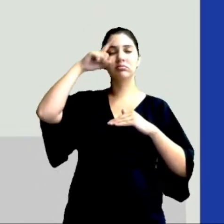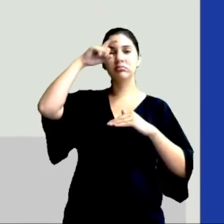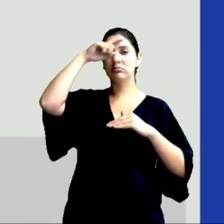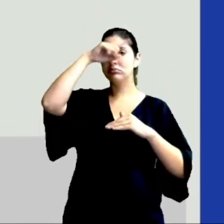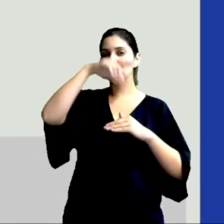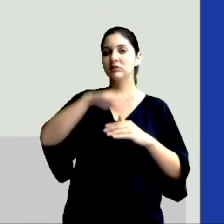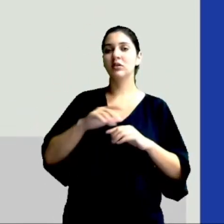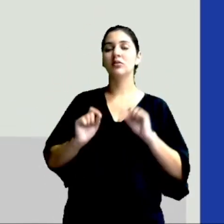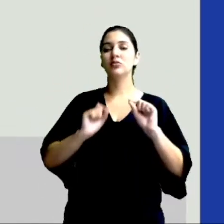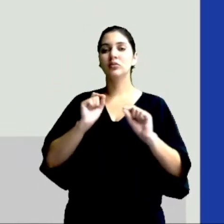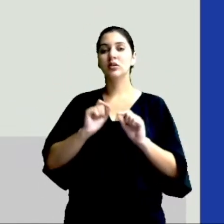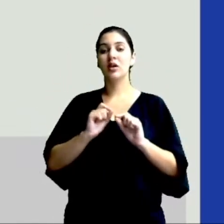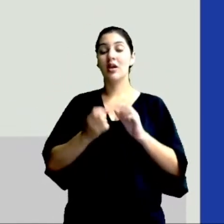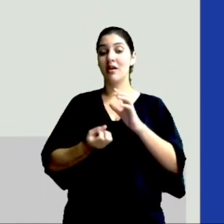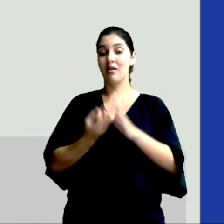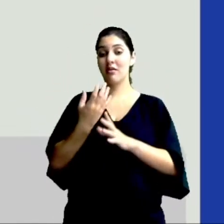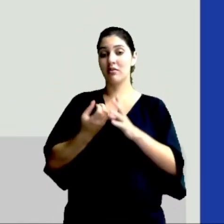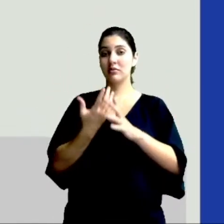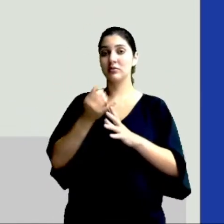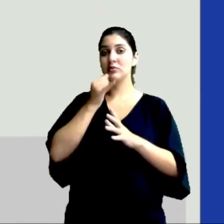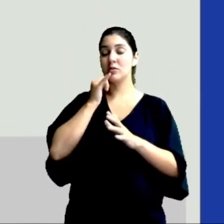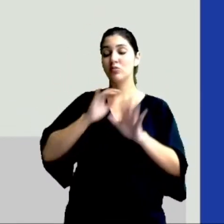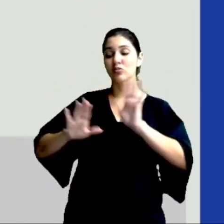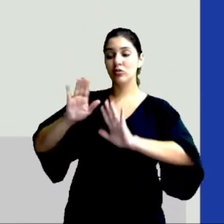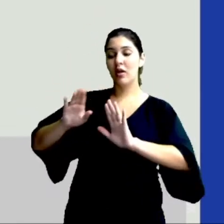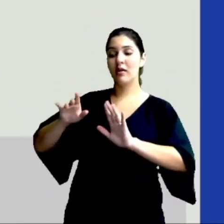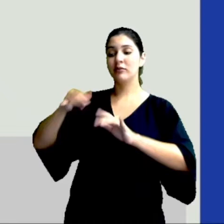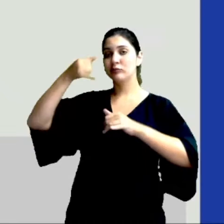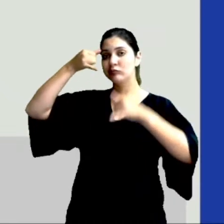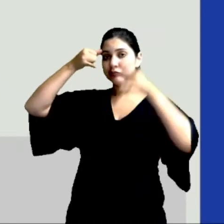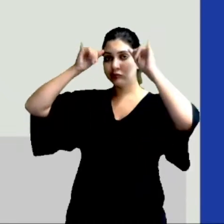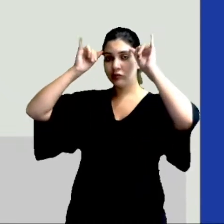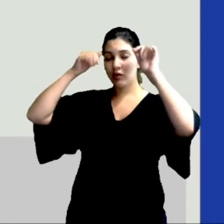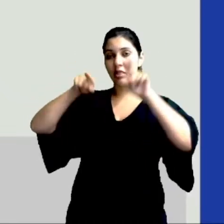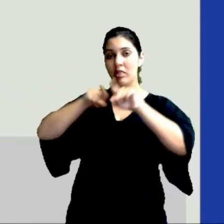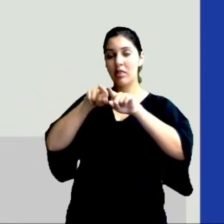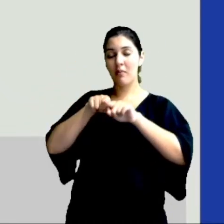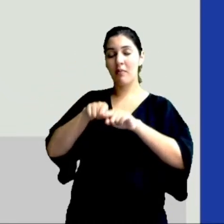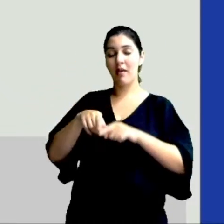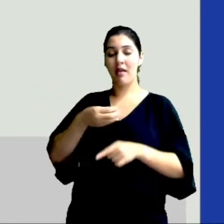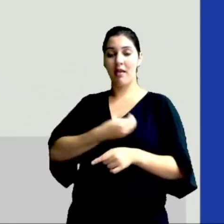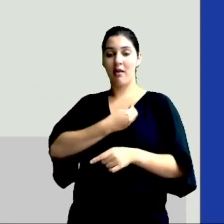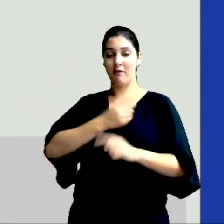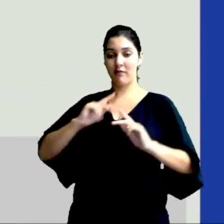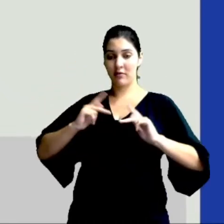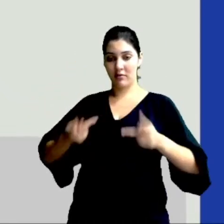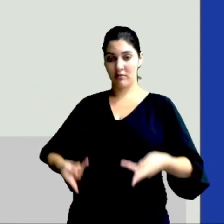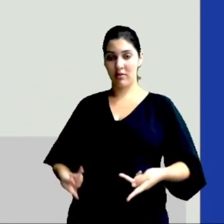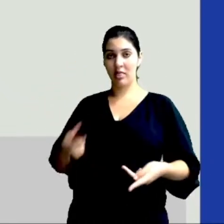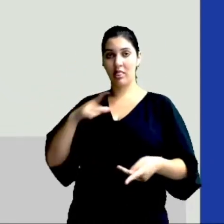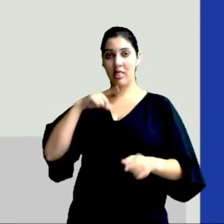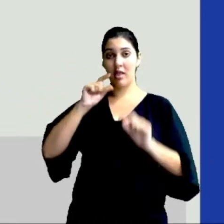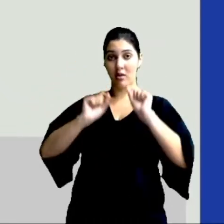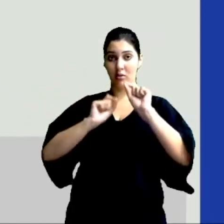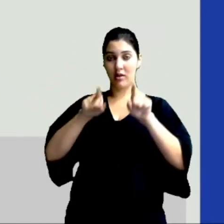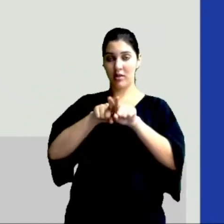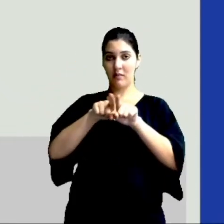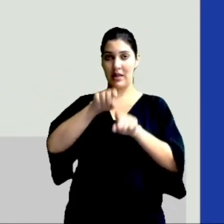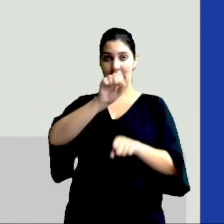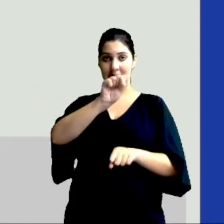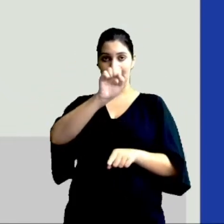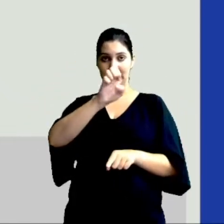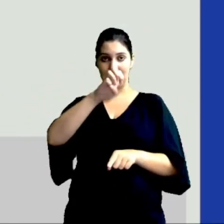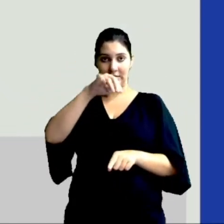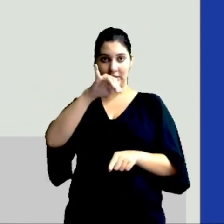né, a criação de gado, a fixação humana, né? Tem o semiárido, né, que é um